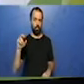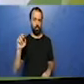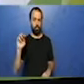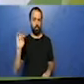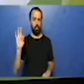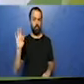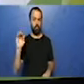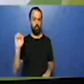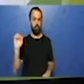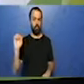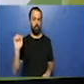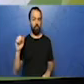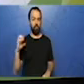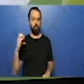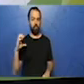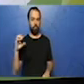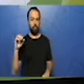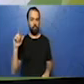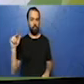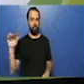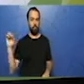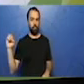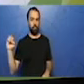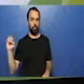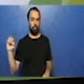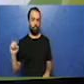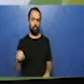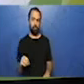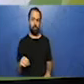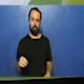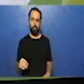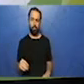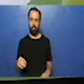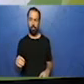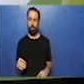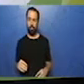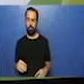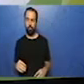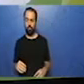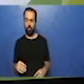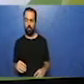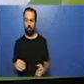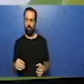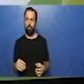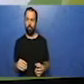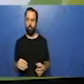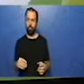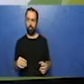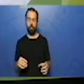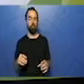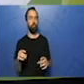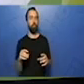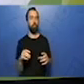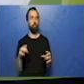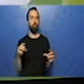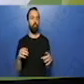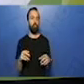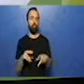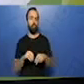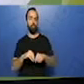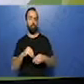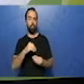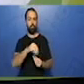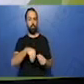sólido ele é mais denso que o gás e ele irá se depositar no fundo. Industrialmente, esse processo é feito